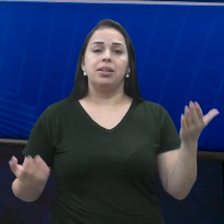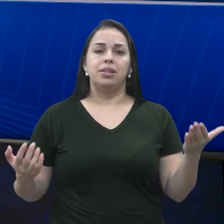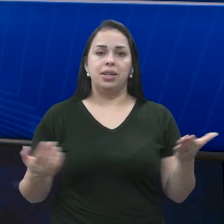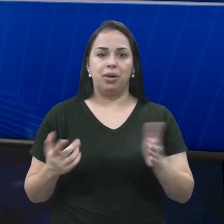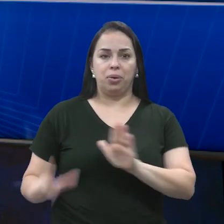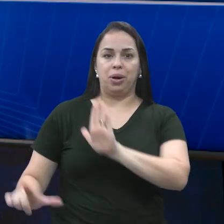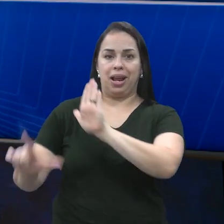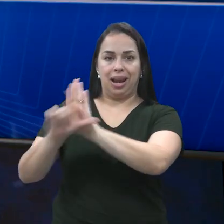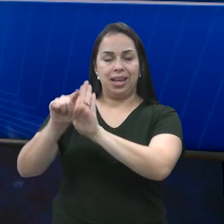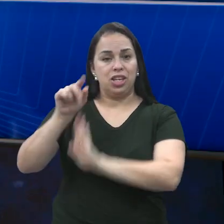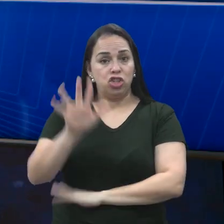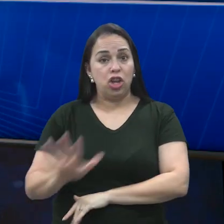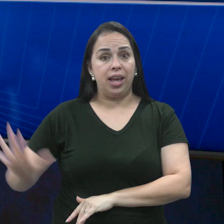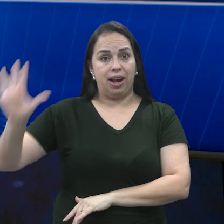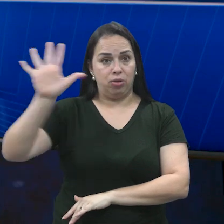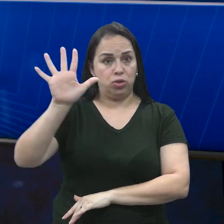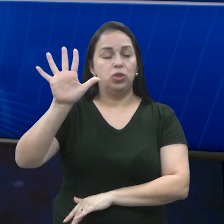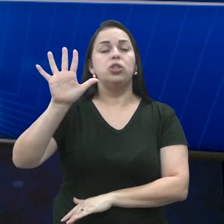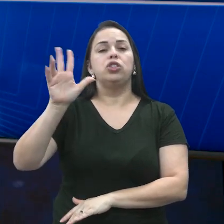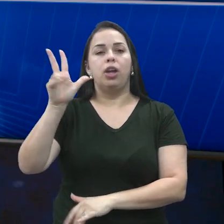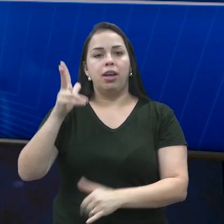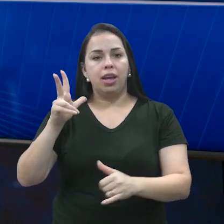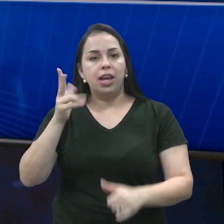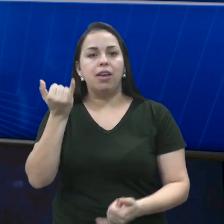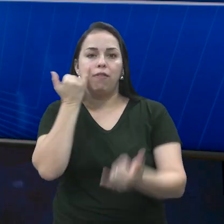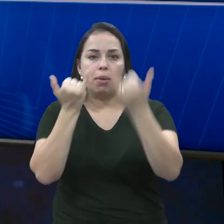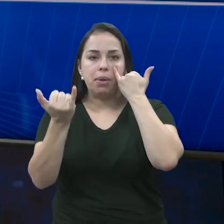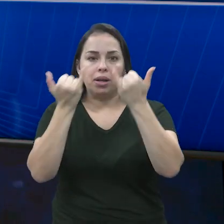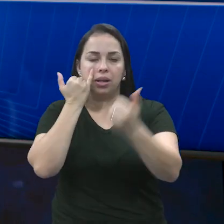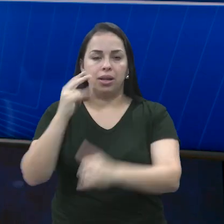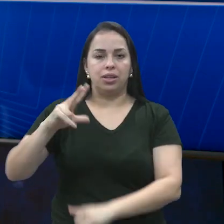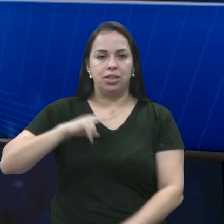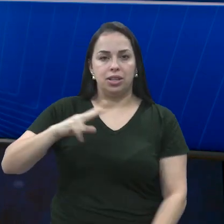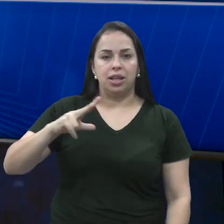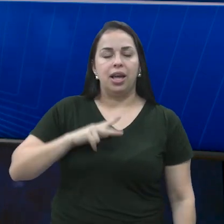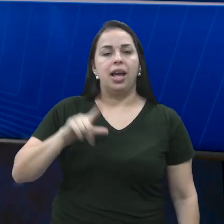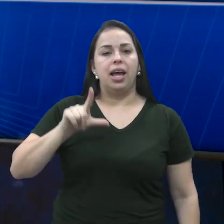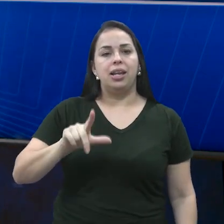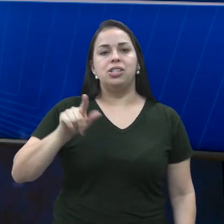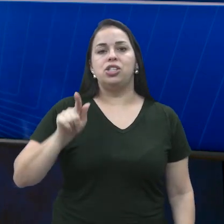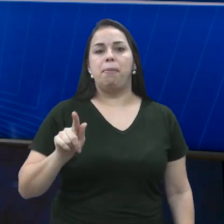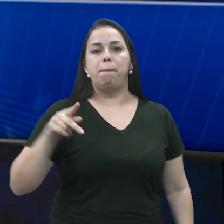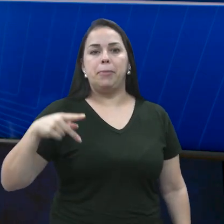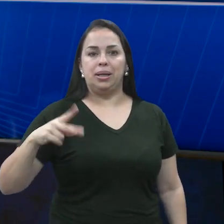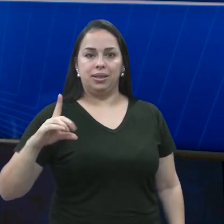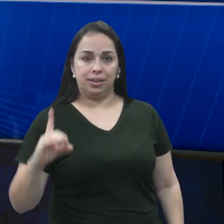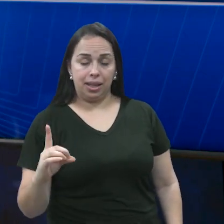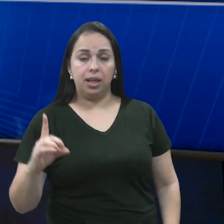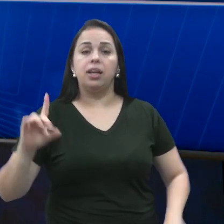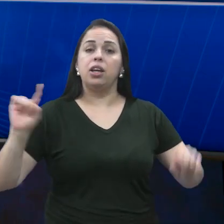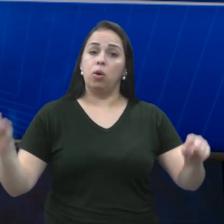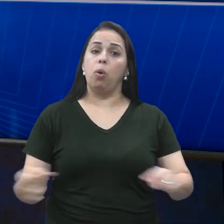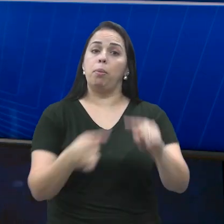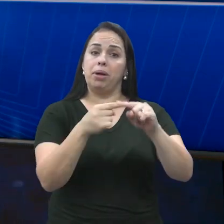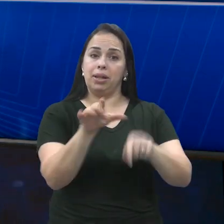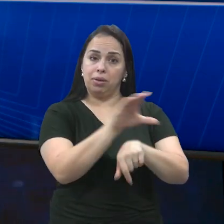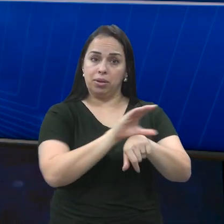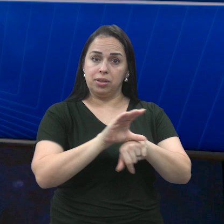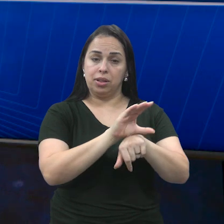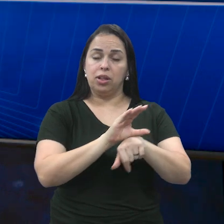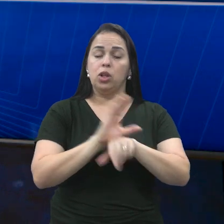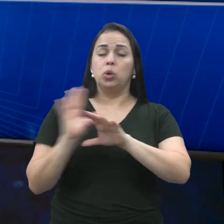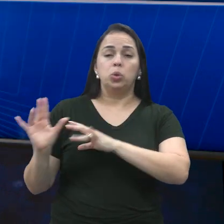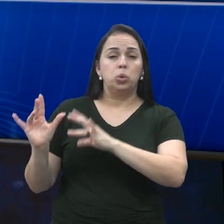com a Lei Geral de Proteção de Dados, depois a proteção de dados pessoais se tornou um direito fundamental na Constituição. Então, todas